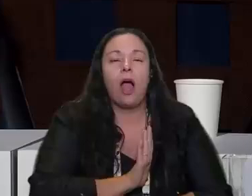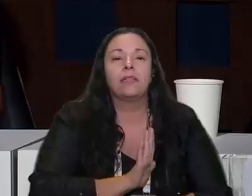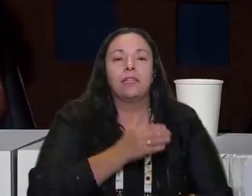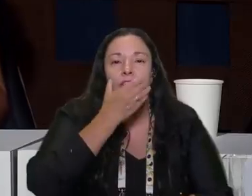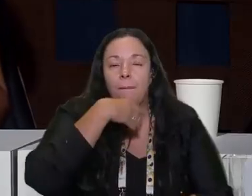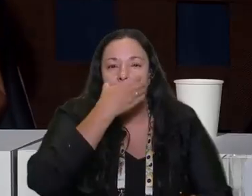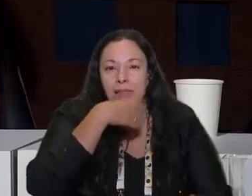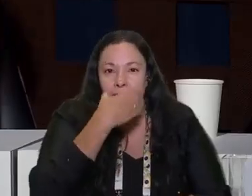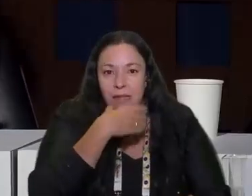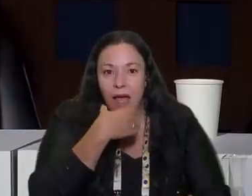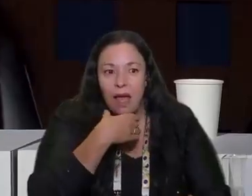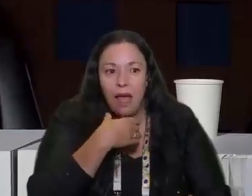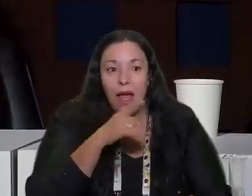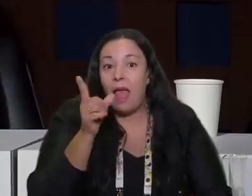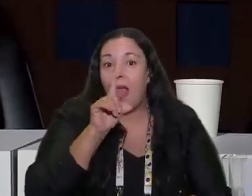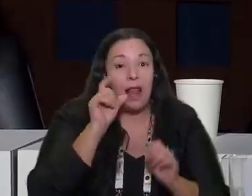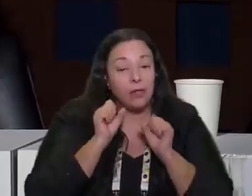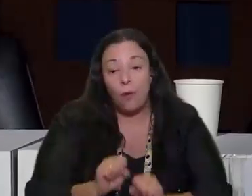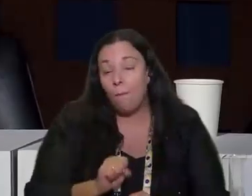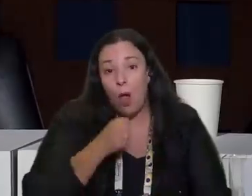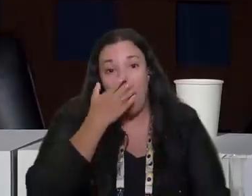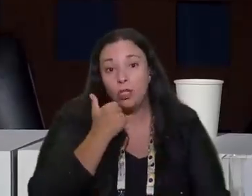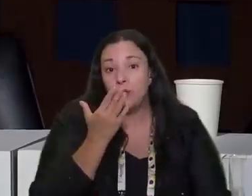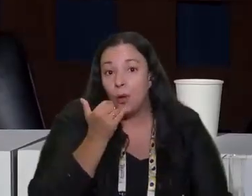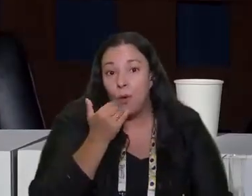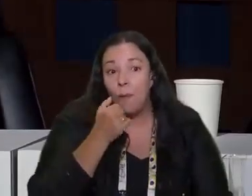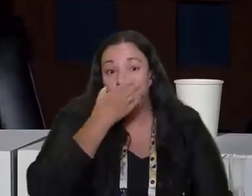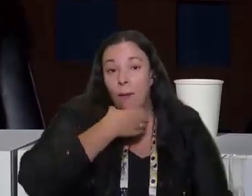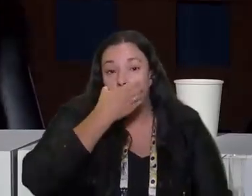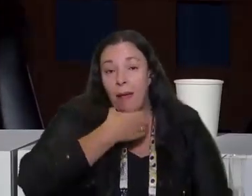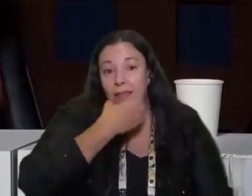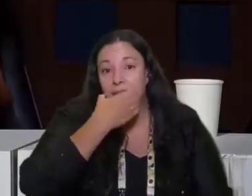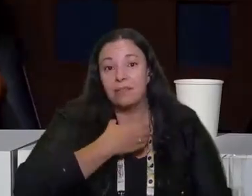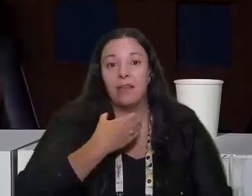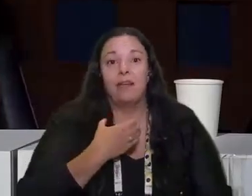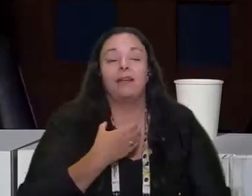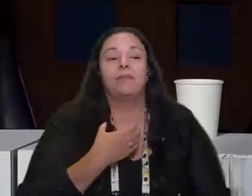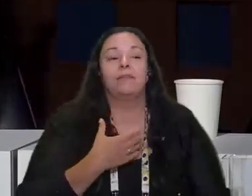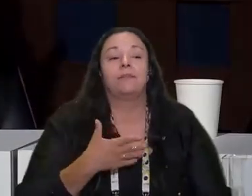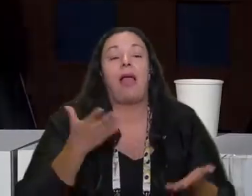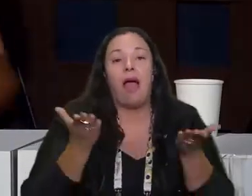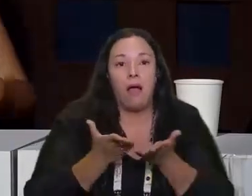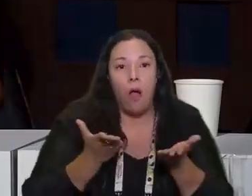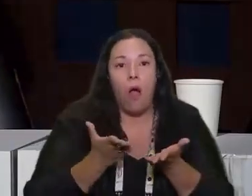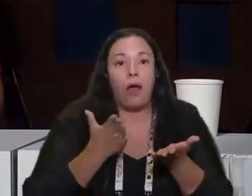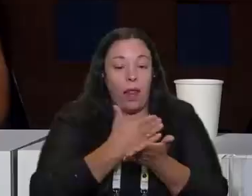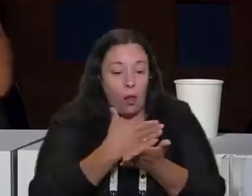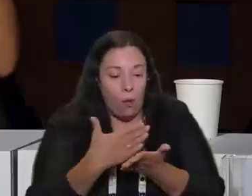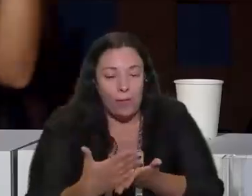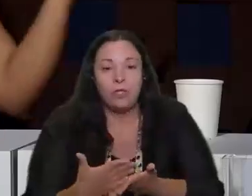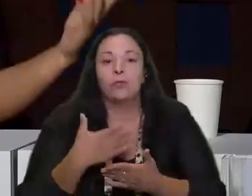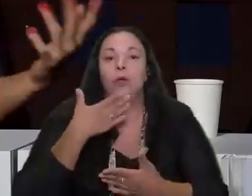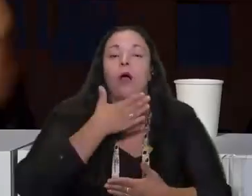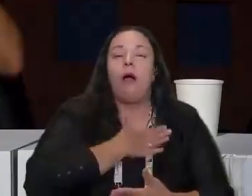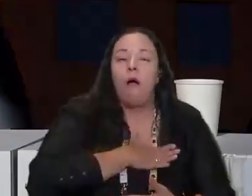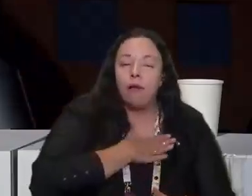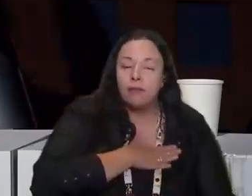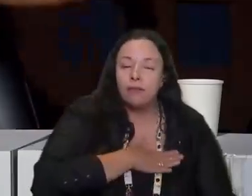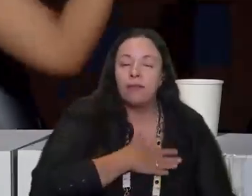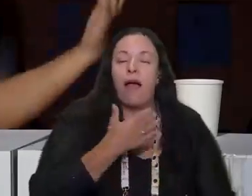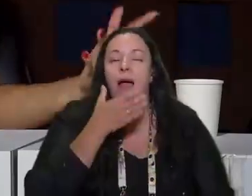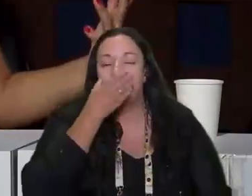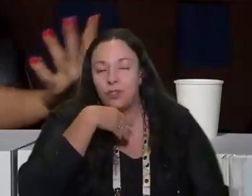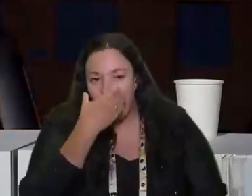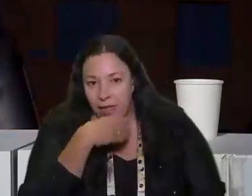livro e, de repente, ela não pode comer maçã depois sem ter uma explicação de que ela agora começou a gostar, de que ela teve uma experiência maravilhosa